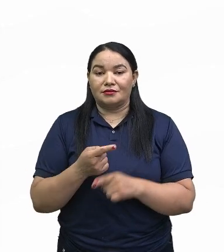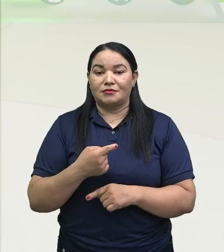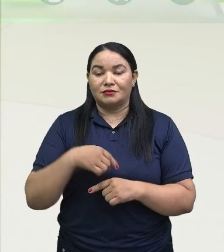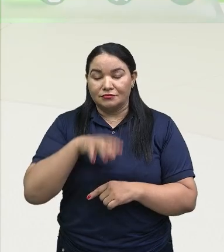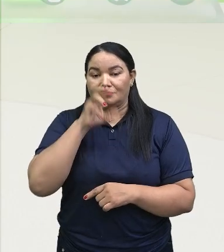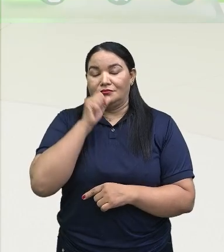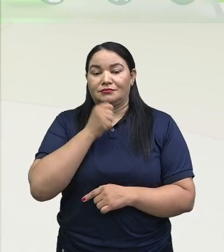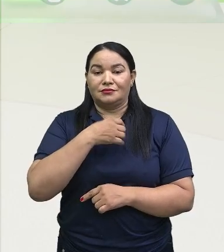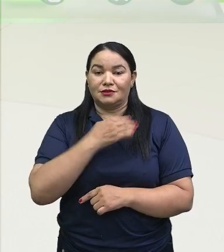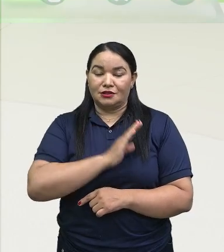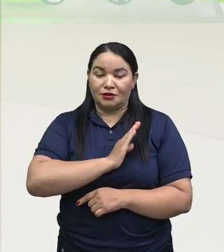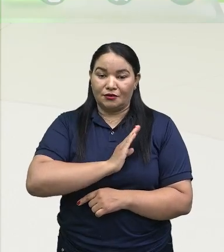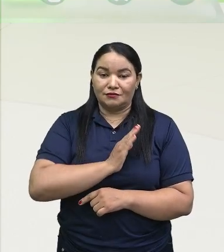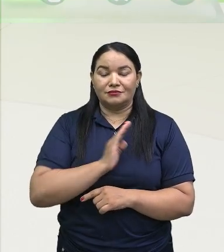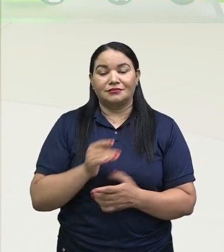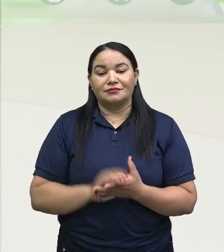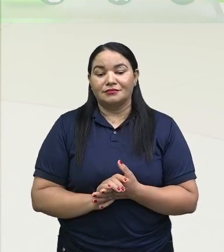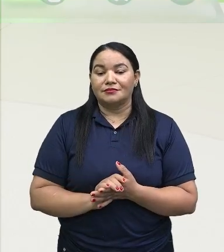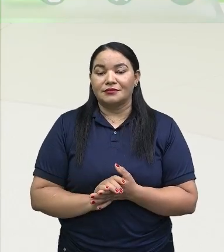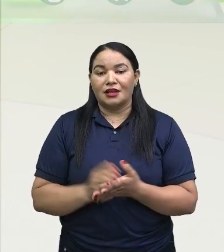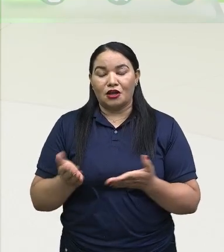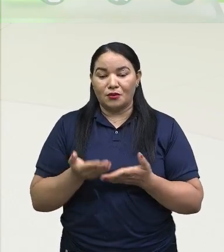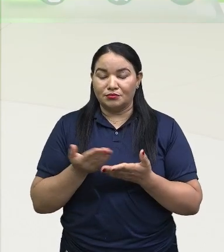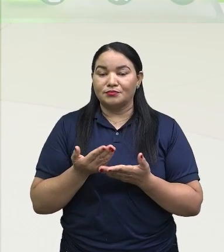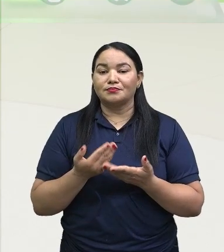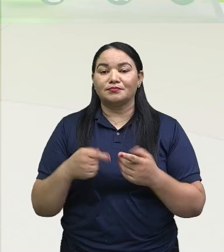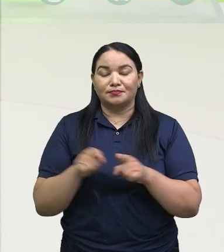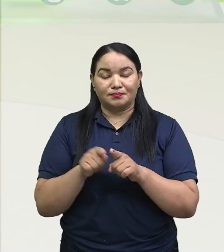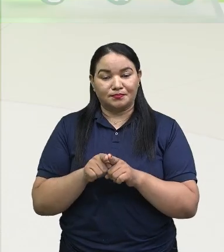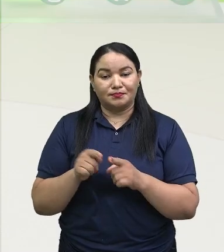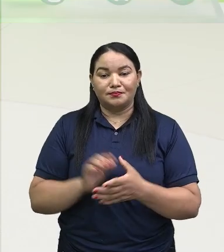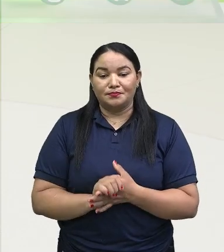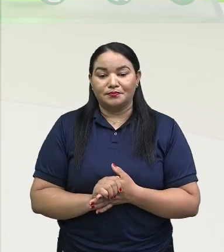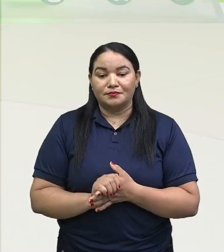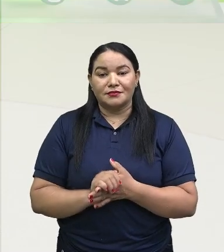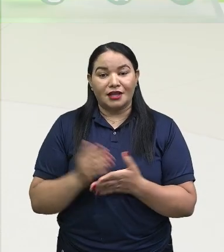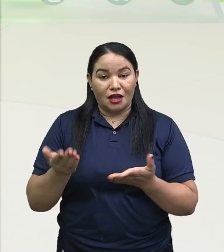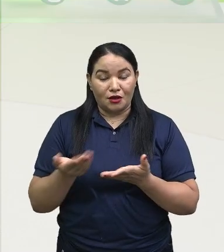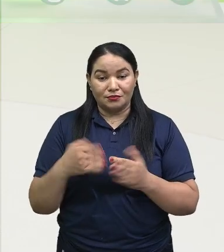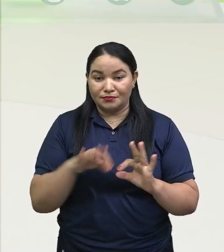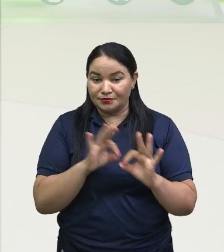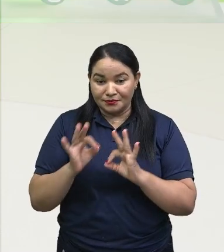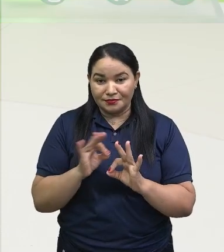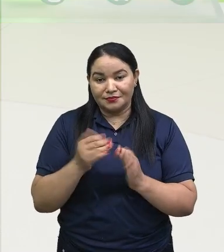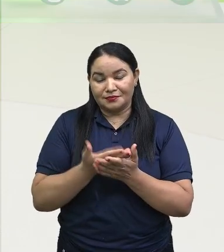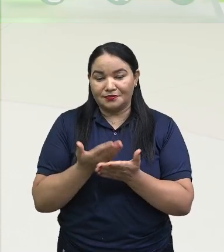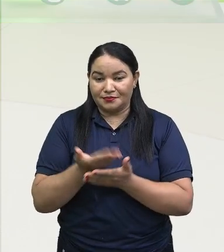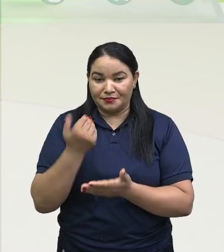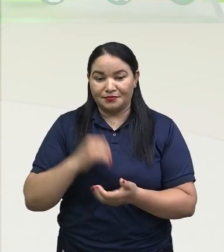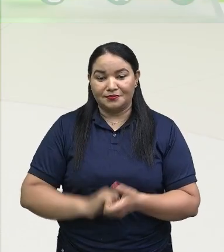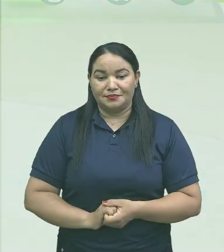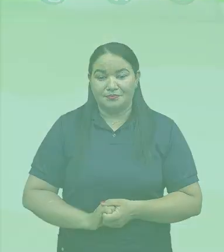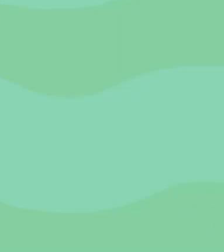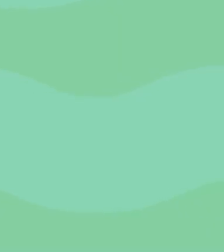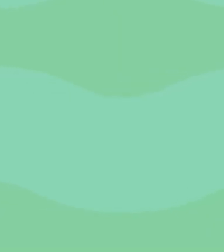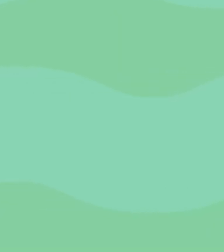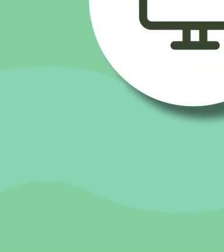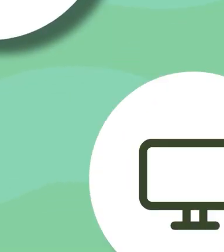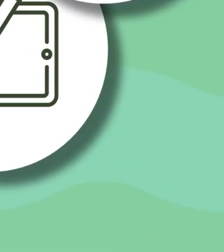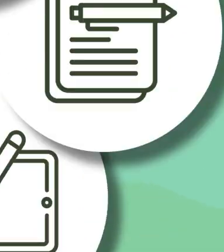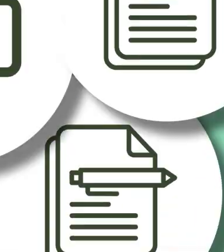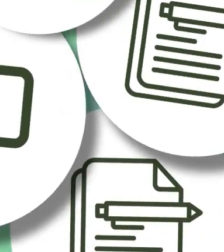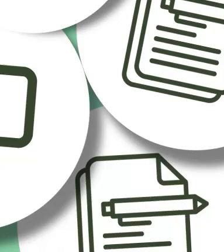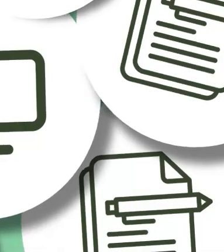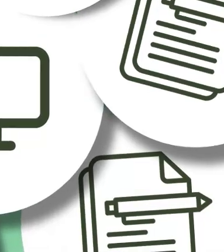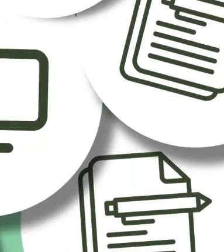cardiovascular. Então esse aí é o objeto de conhecimento e o detalhamento da nossa aula. Então fiquem ligados, a nossa aula começa agora.